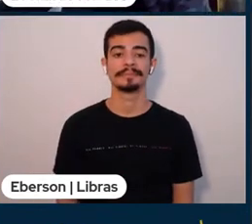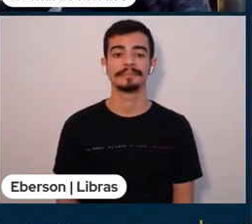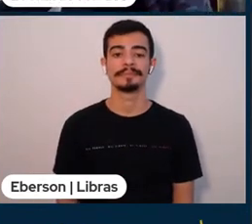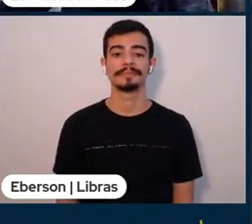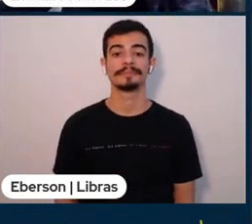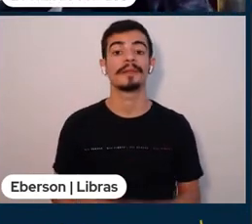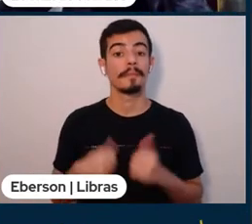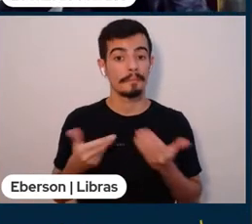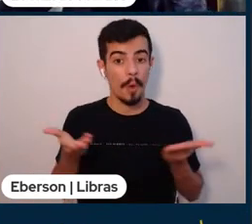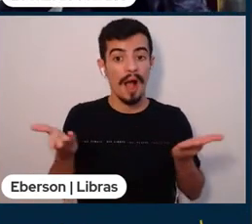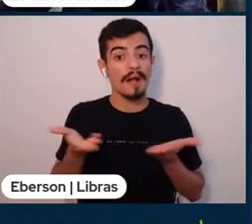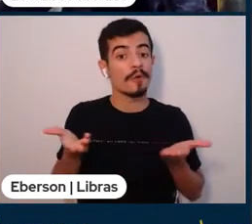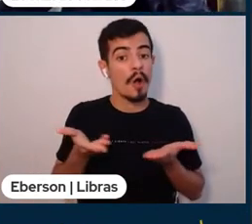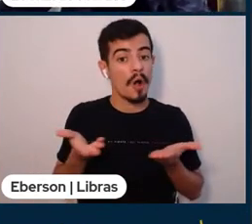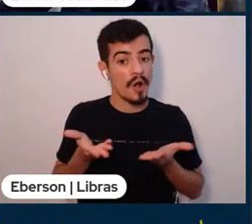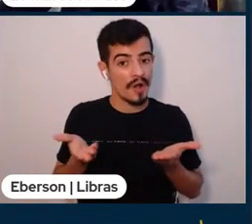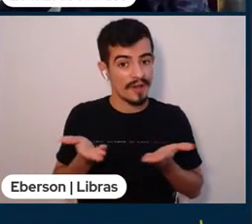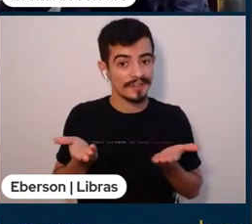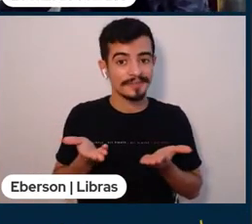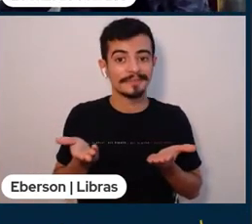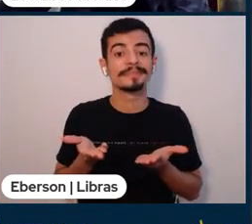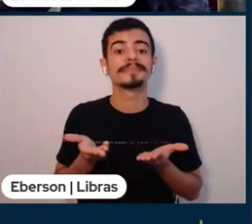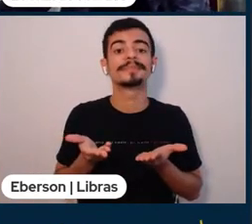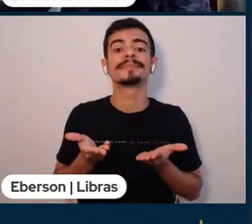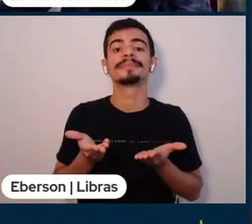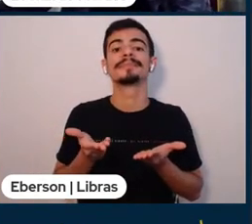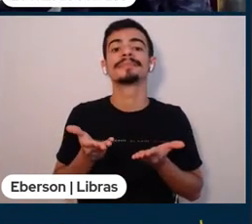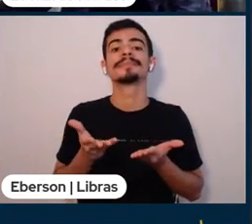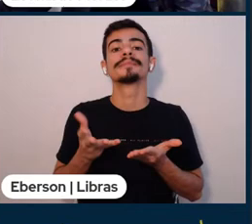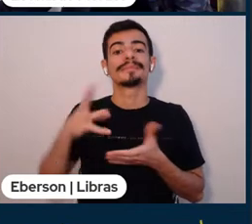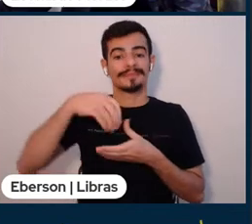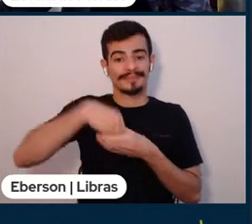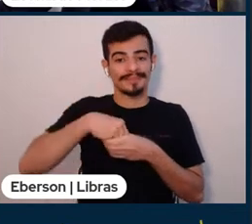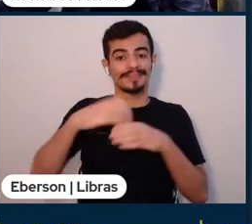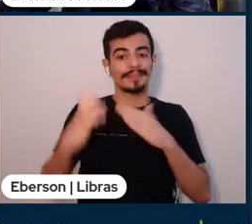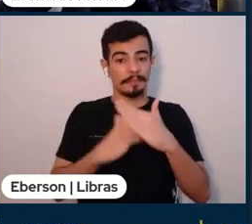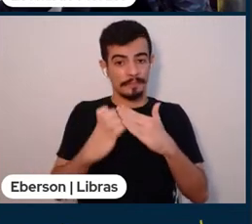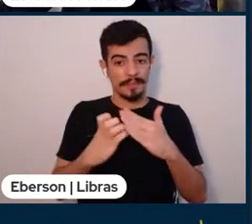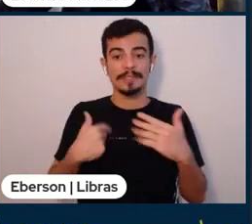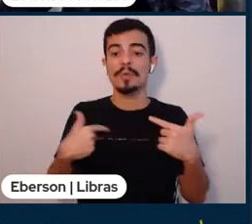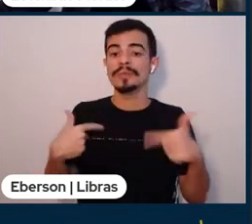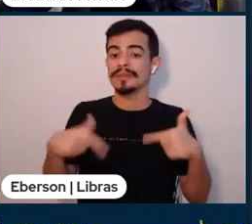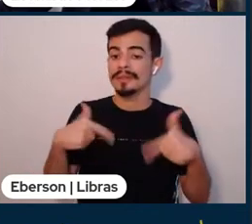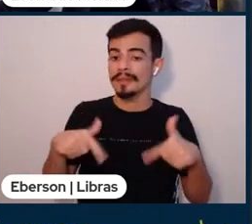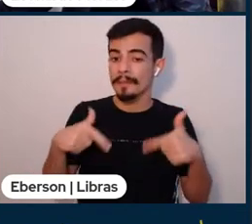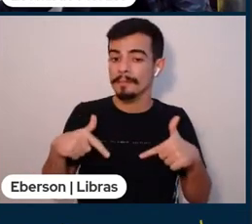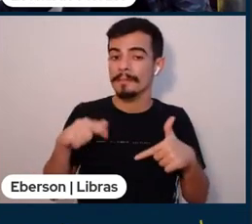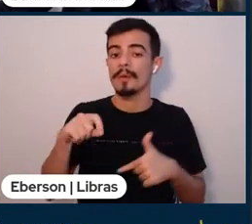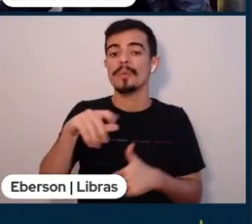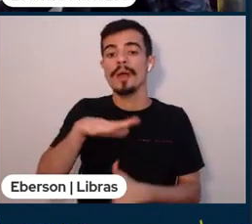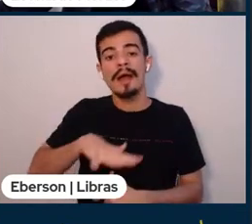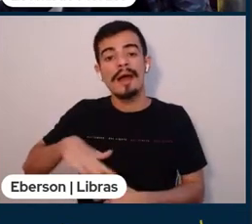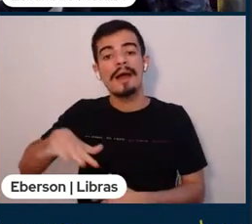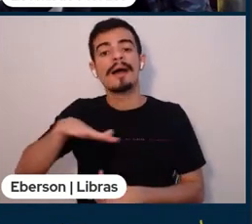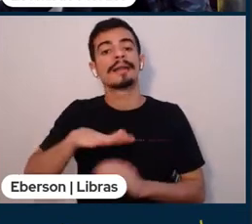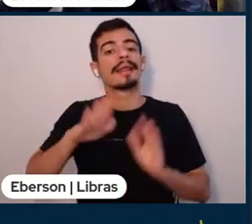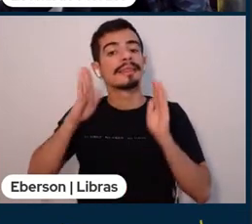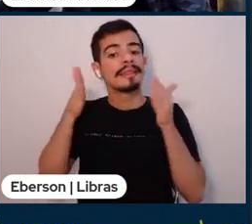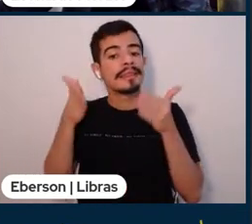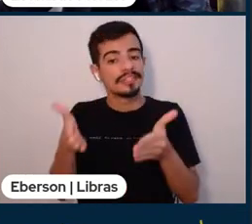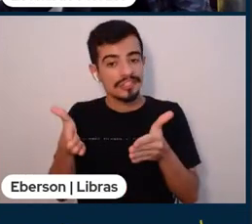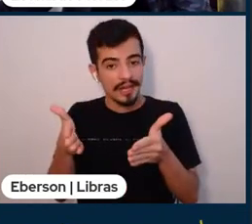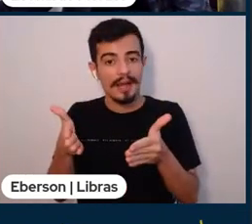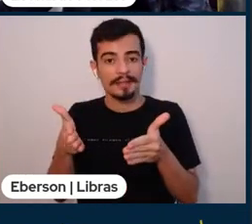Bom, agora, atualmente, na Cint, eu trabalho com uma squad dedicada e